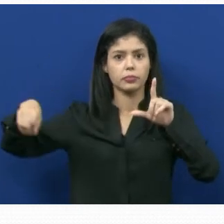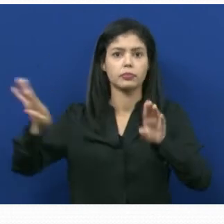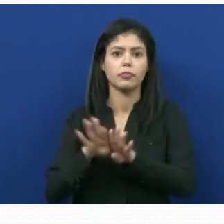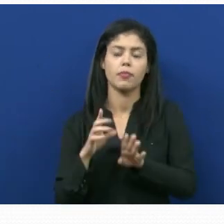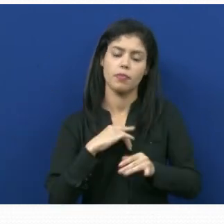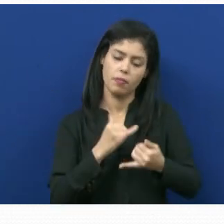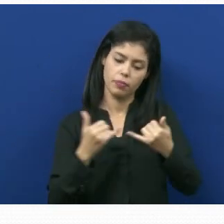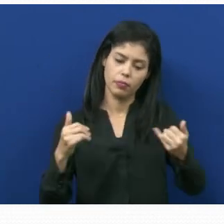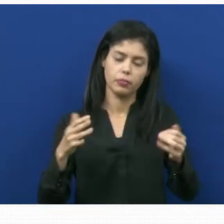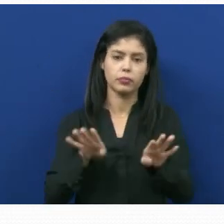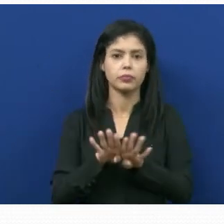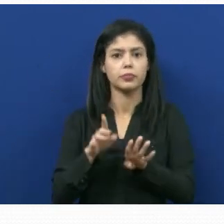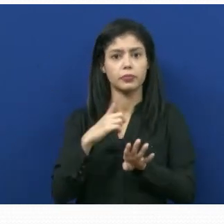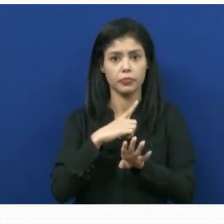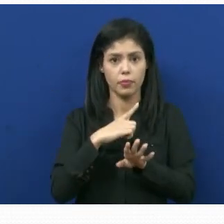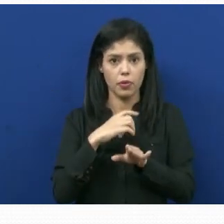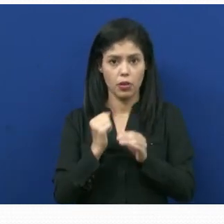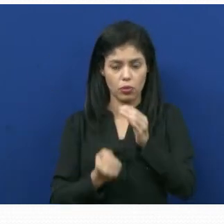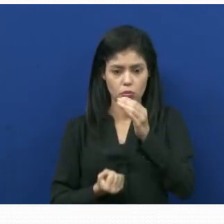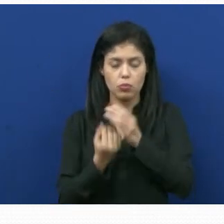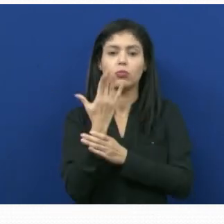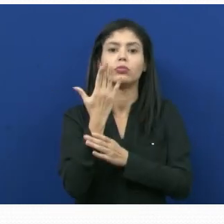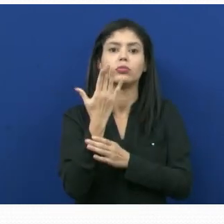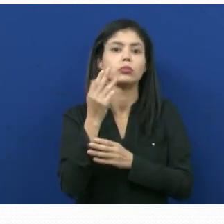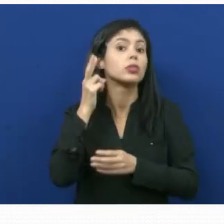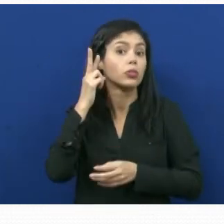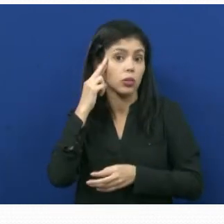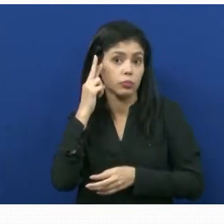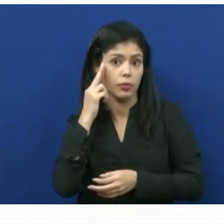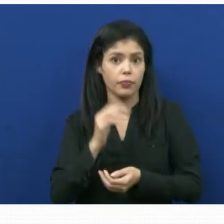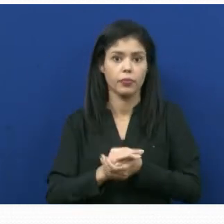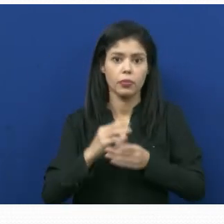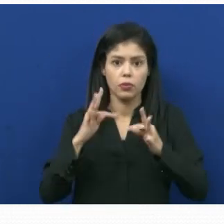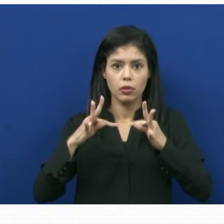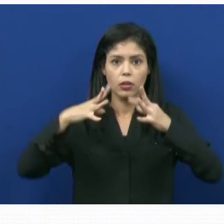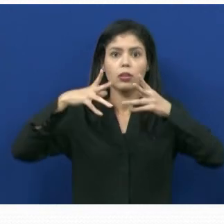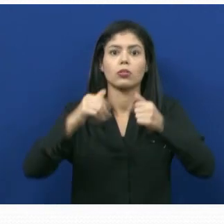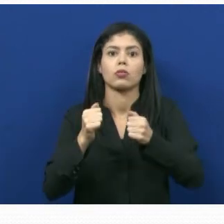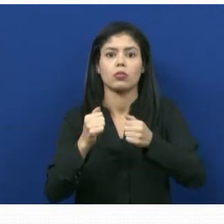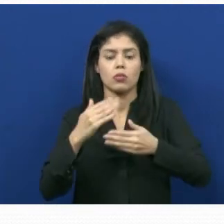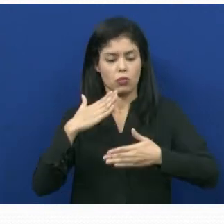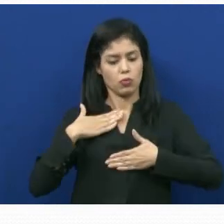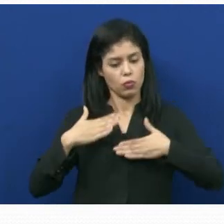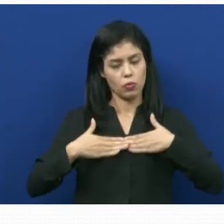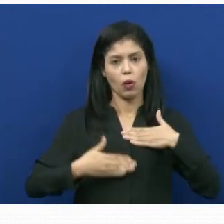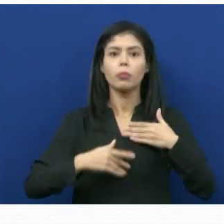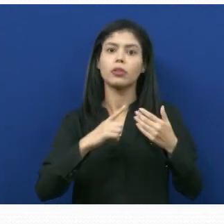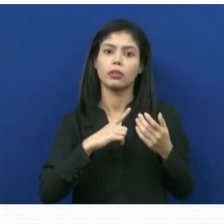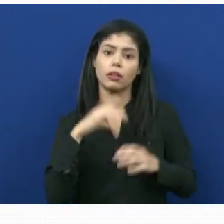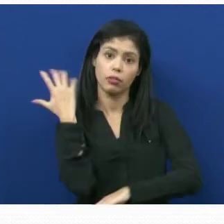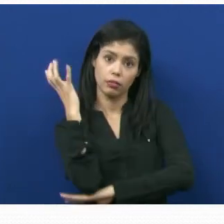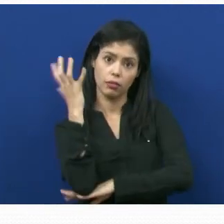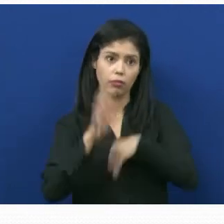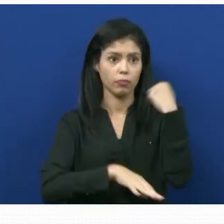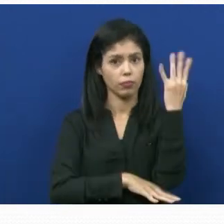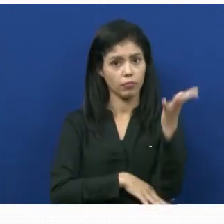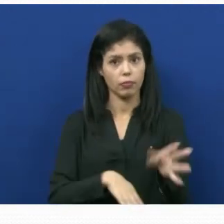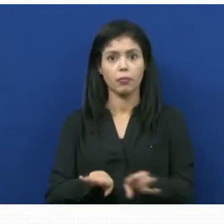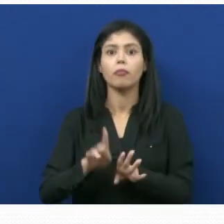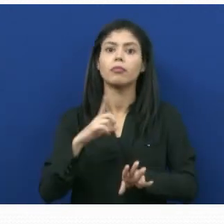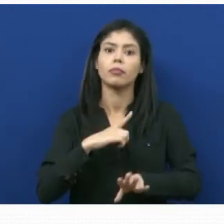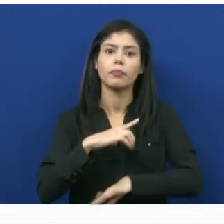energia, ela flui do indivíduo de maneira natural, né? Todos os corpos que se encontram na natureza, eles